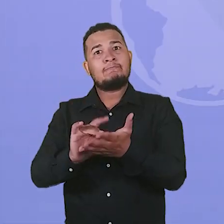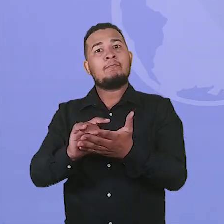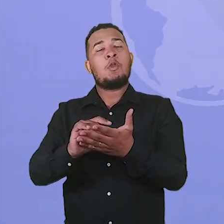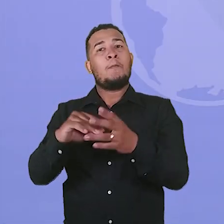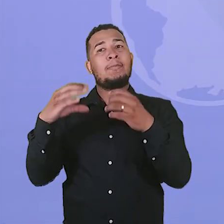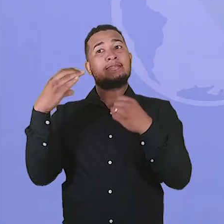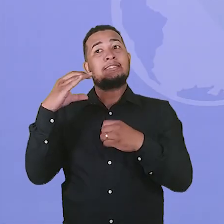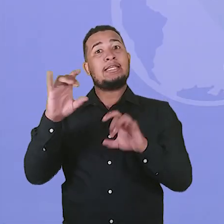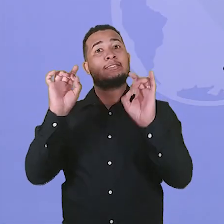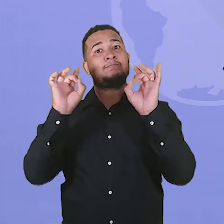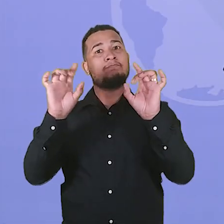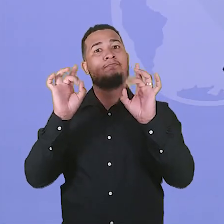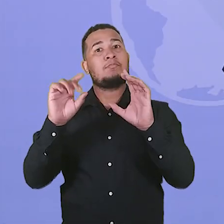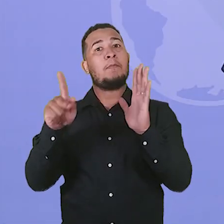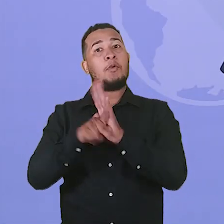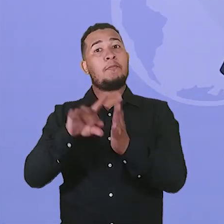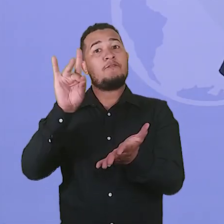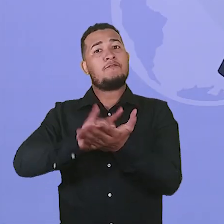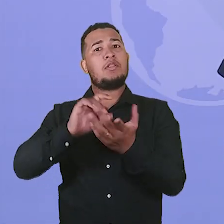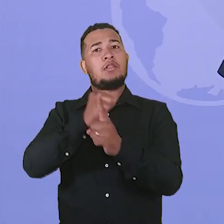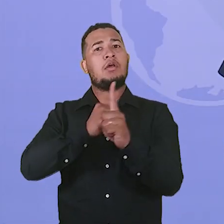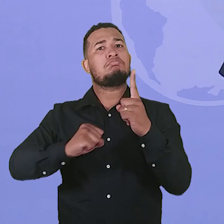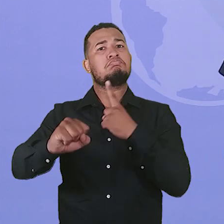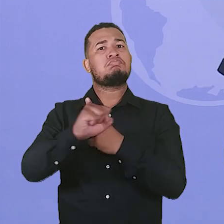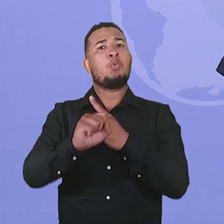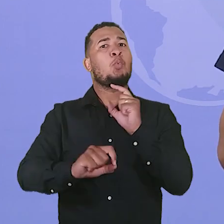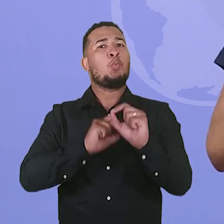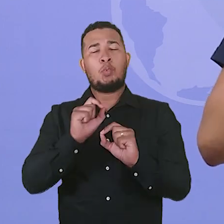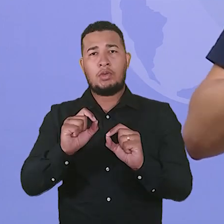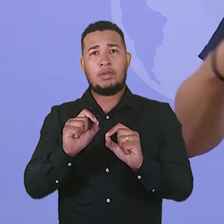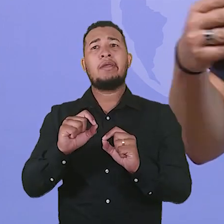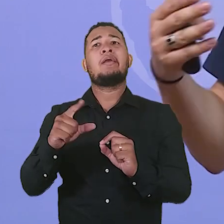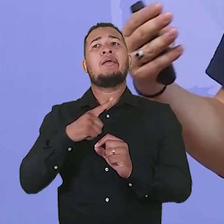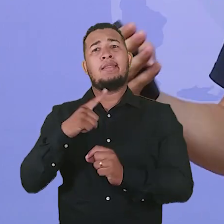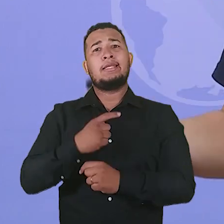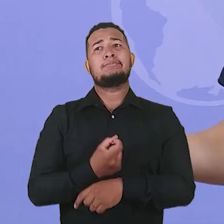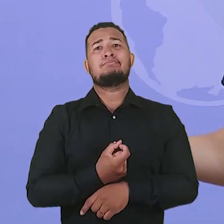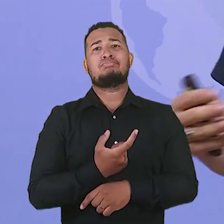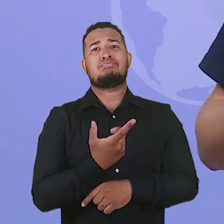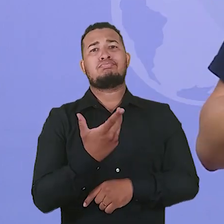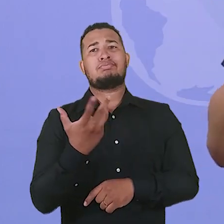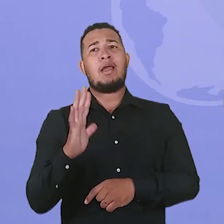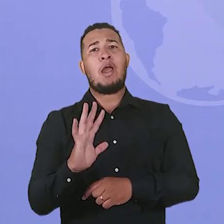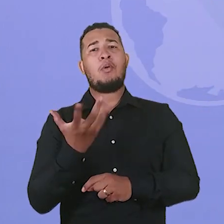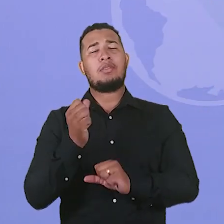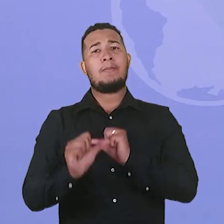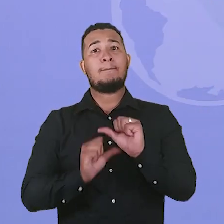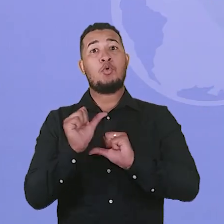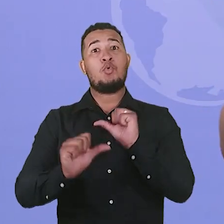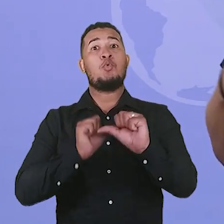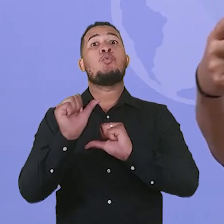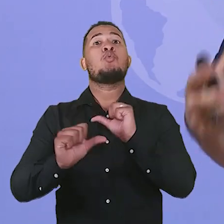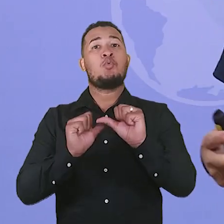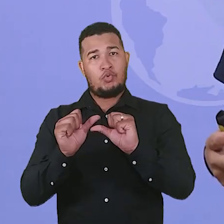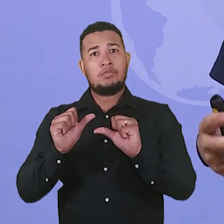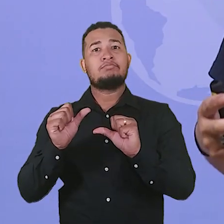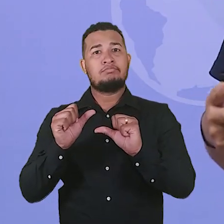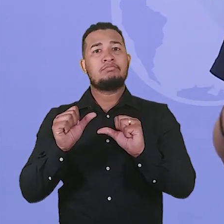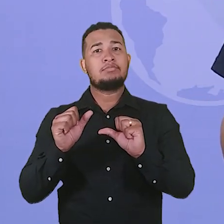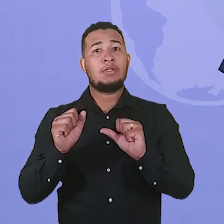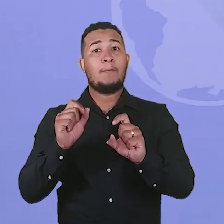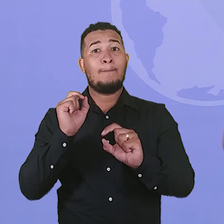para o entendimento da realidade social, né? Tem uma série de transformações ocorrendo aí no mundo